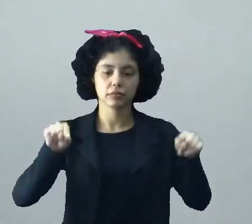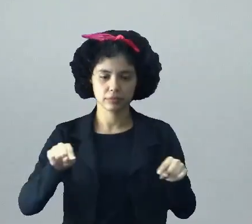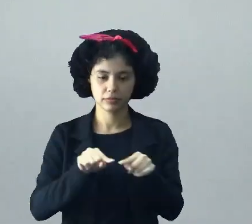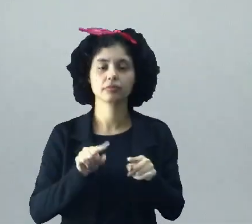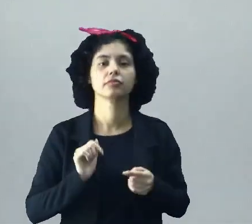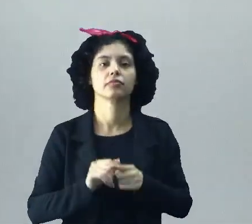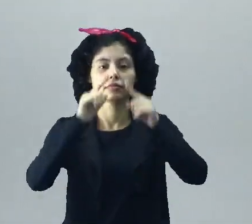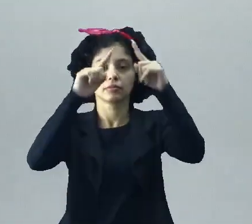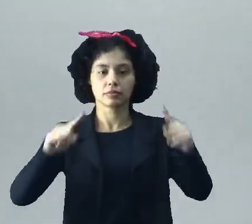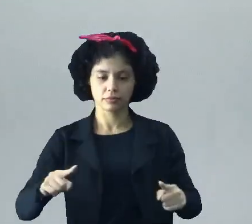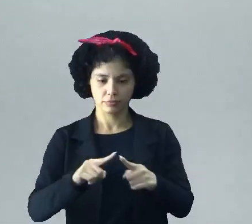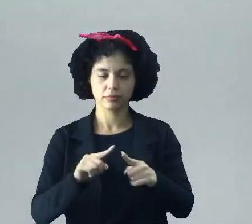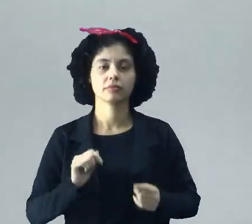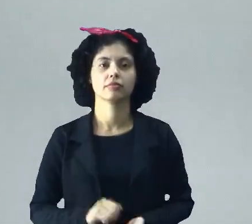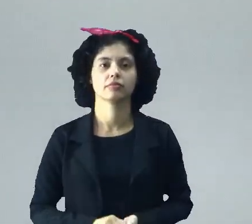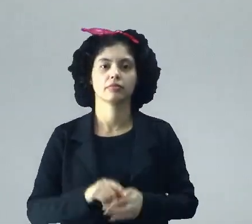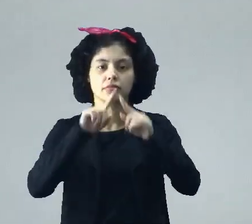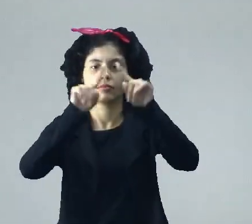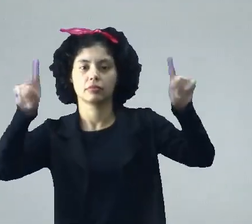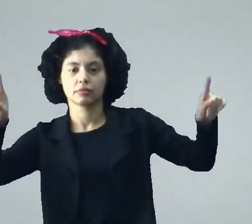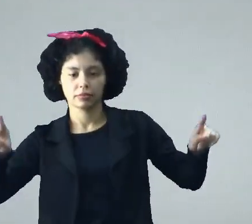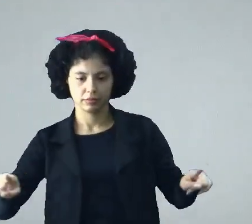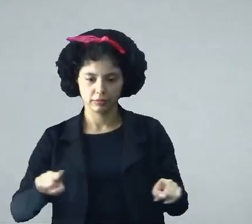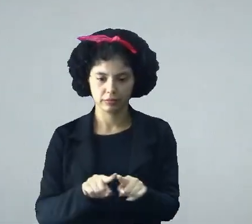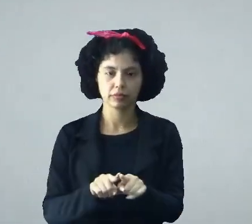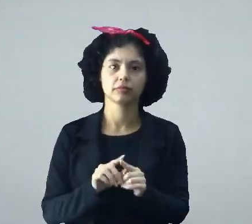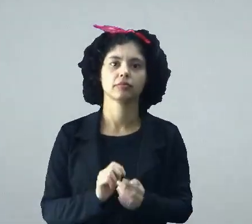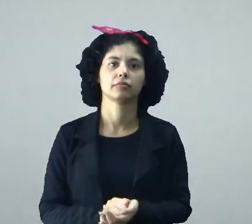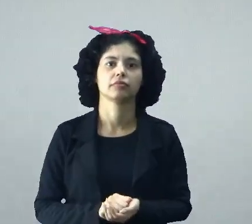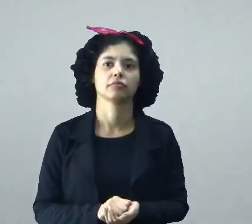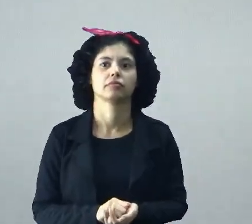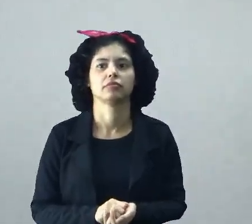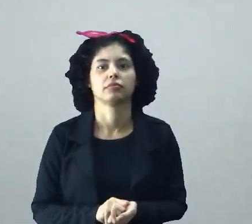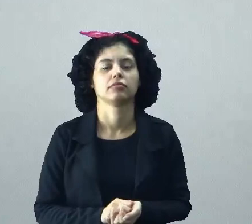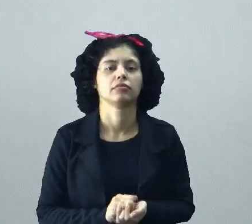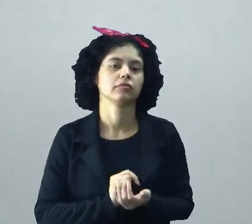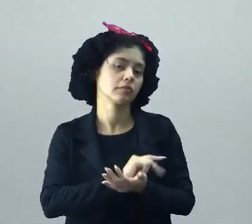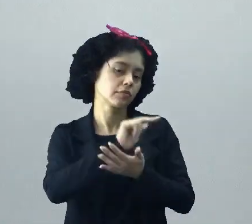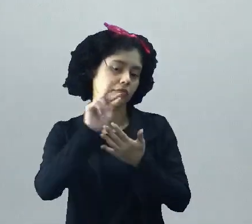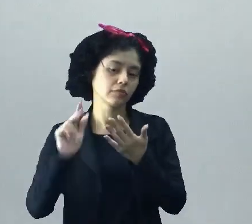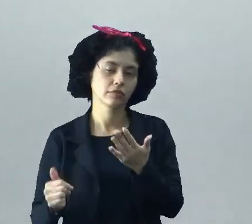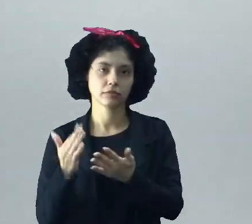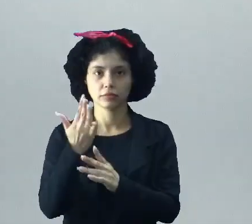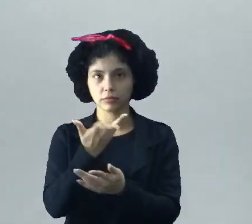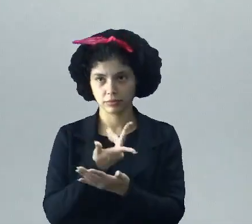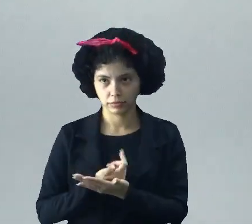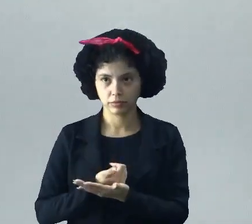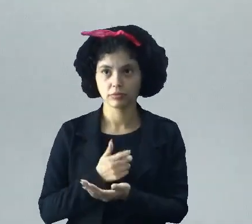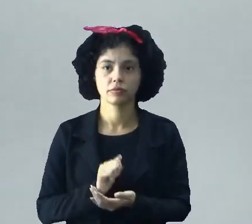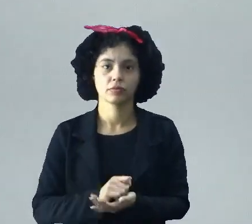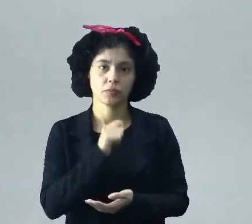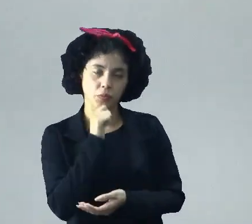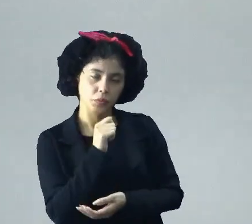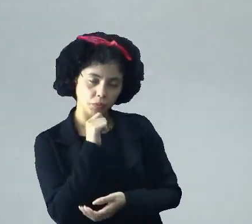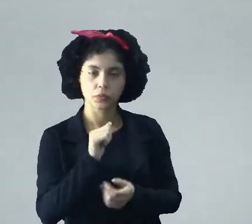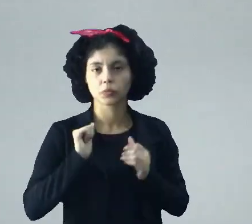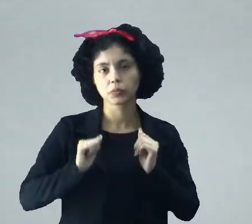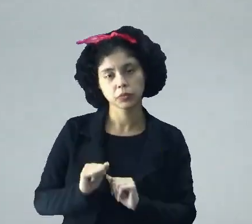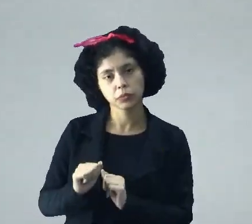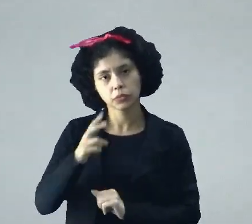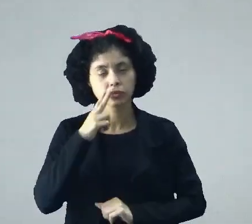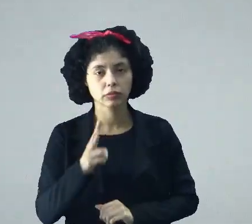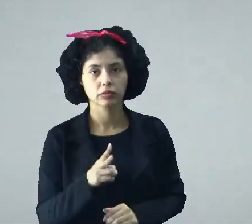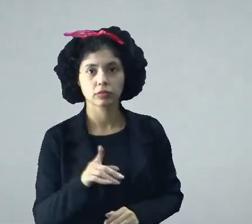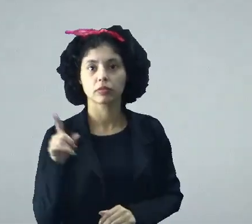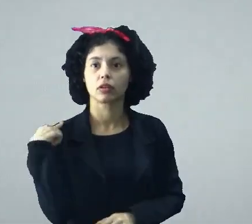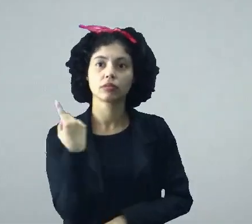quadrado, um triângulo, um trapézio, sei lá, tantos desenhos geométricos que a gente pode ver